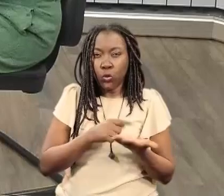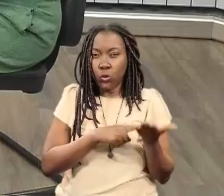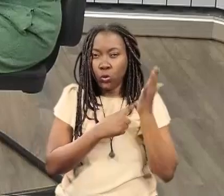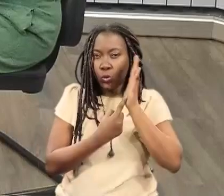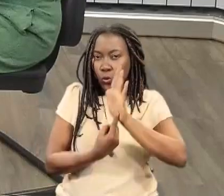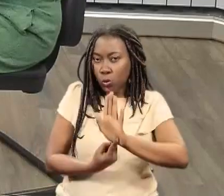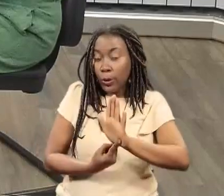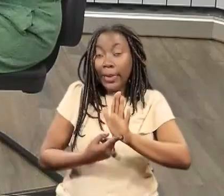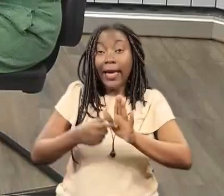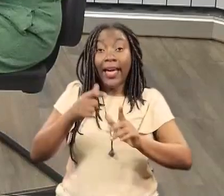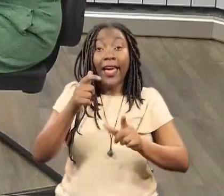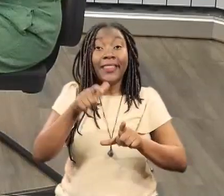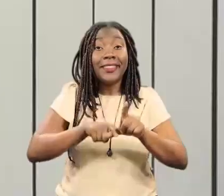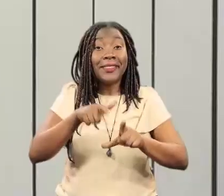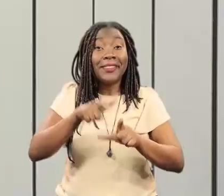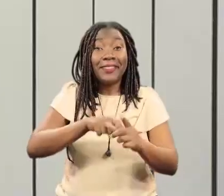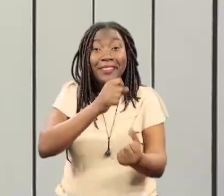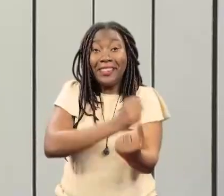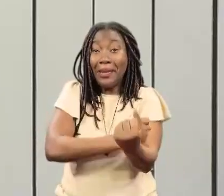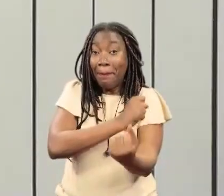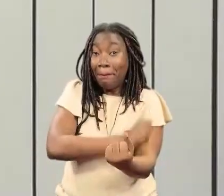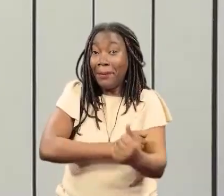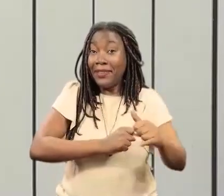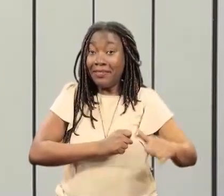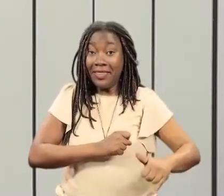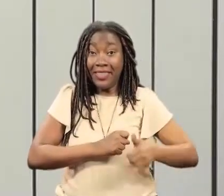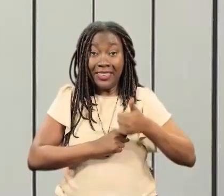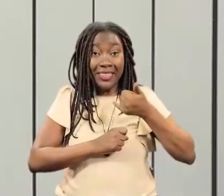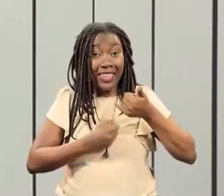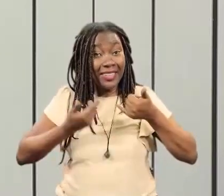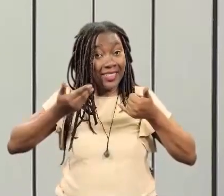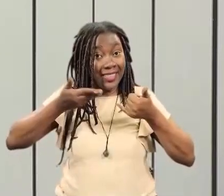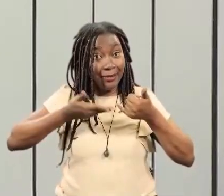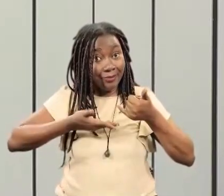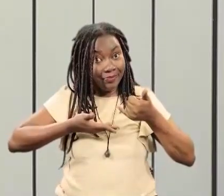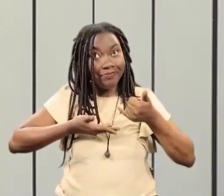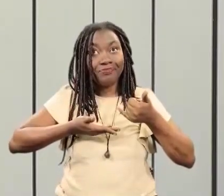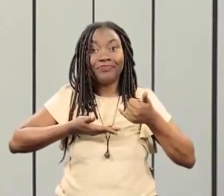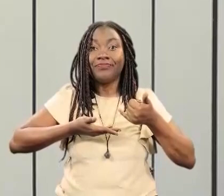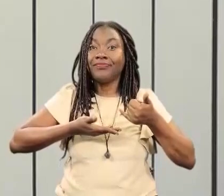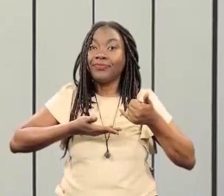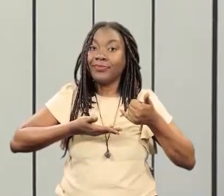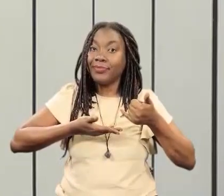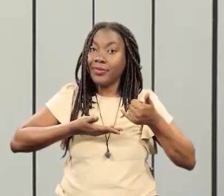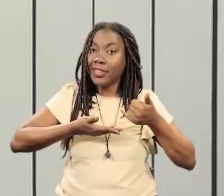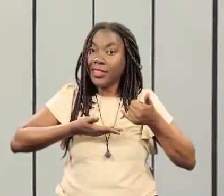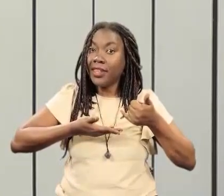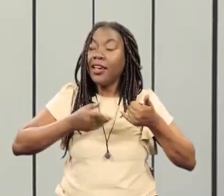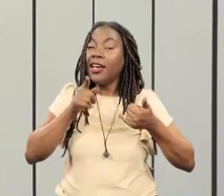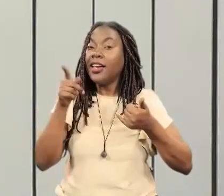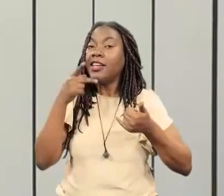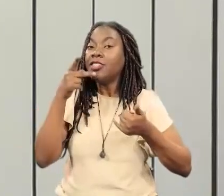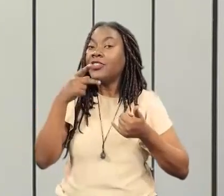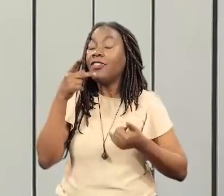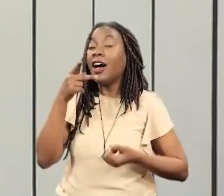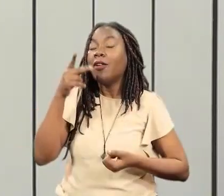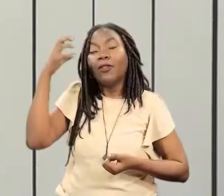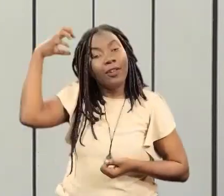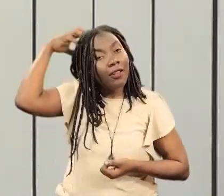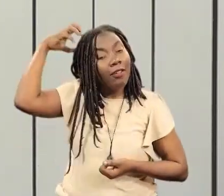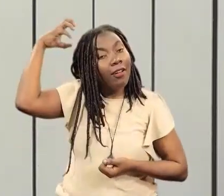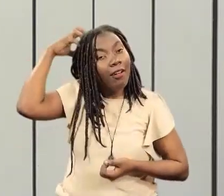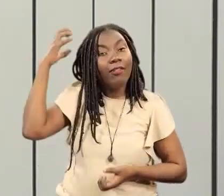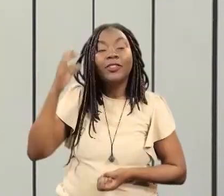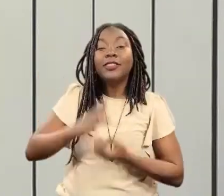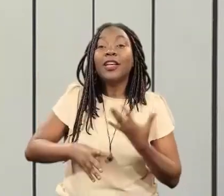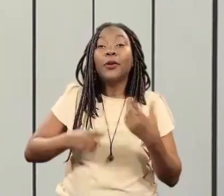a dependência de smartphone, né, de celular, eles falam que é causado pela